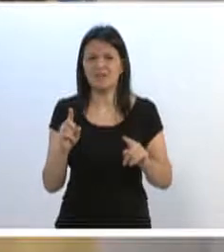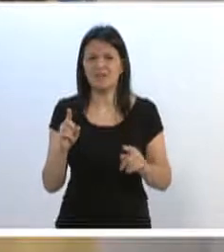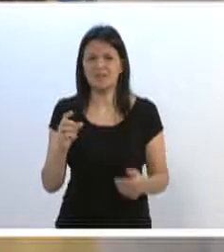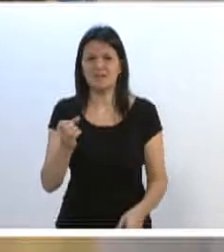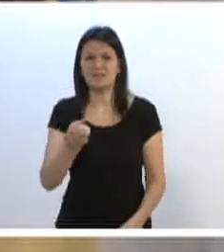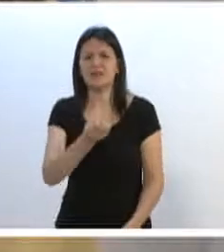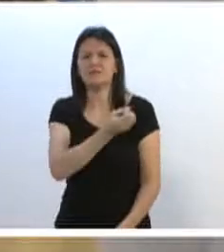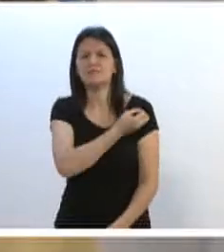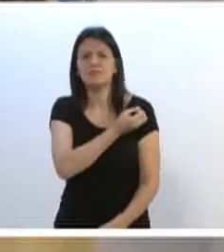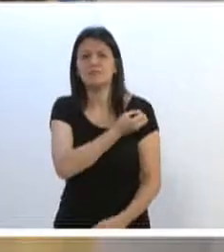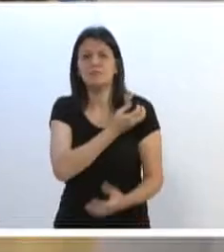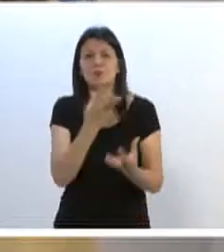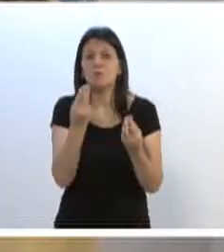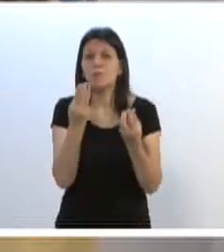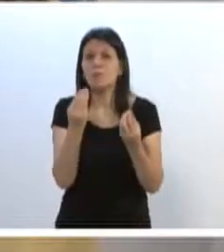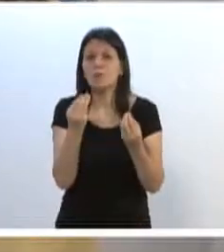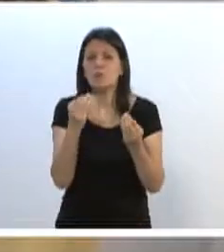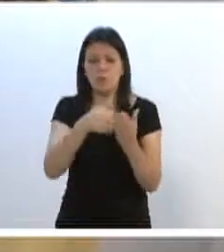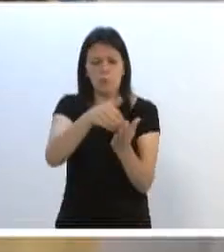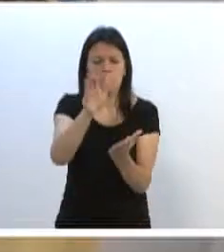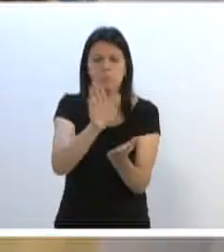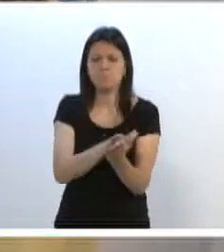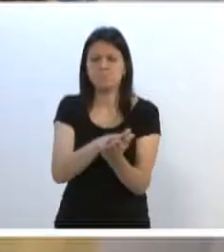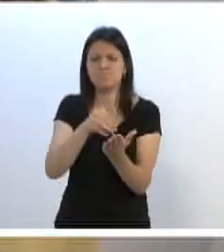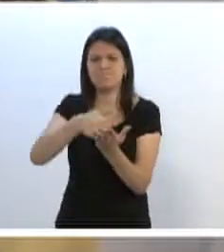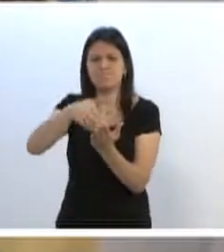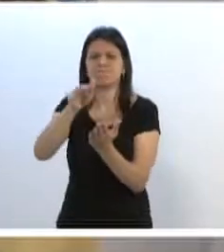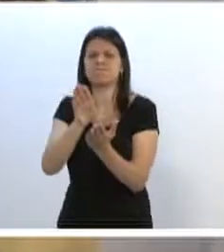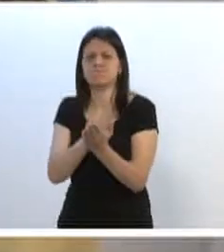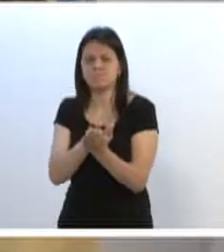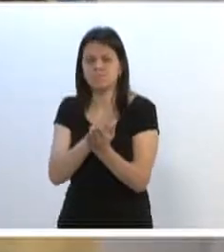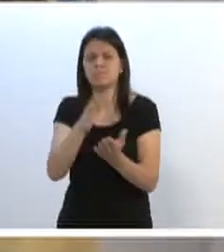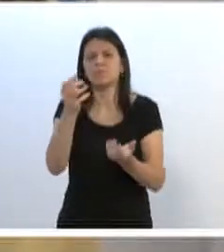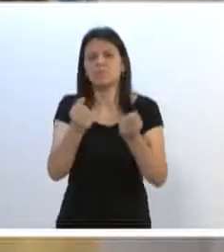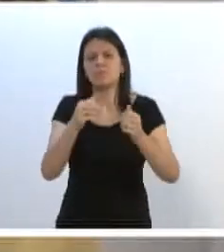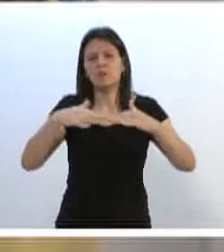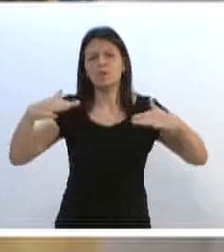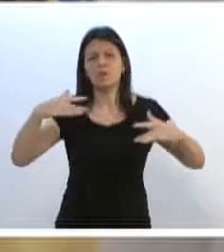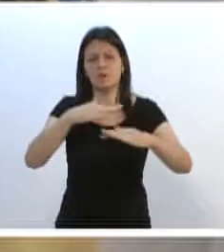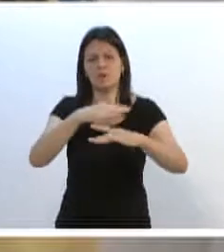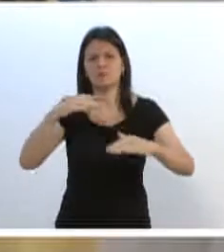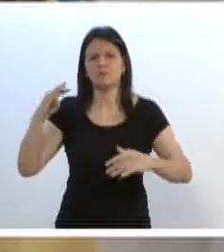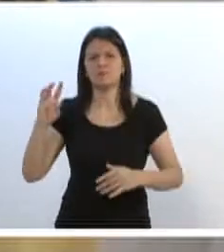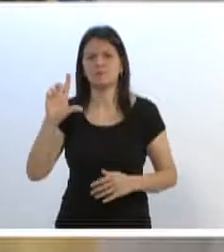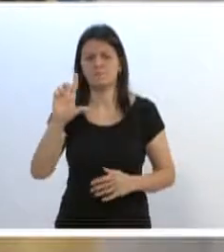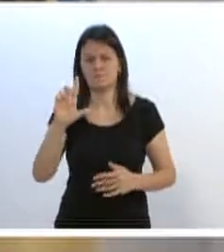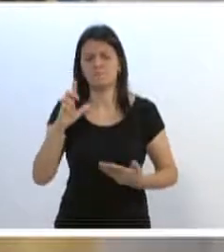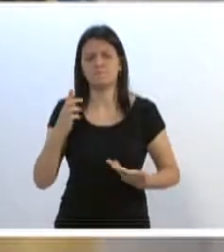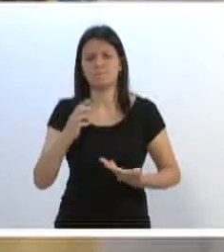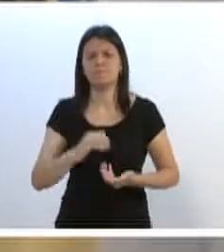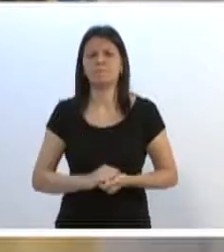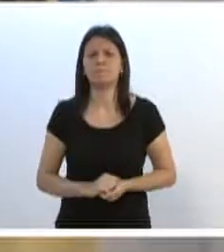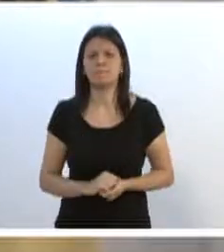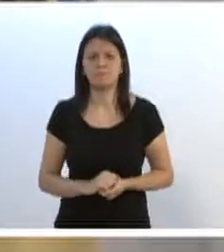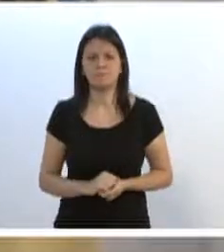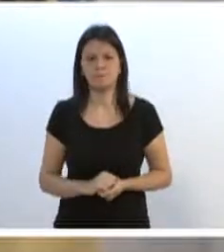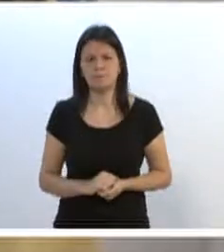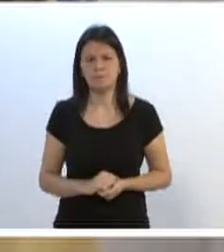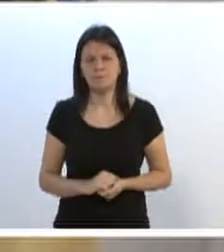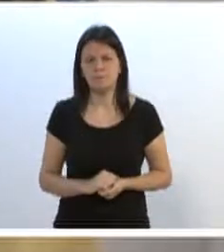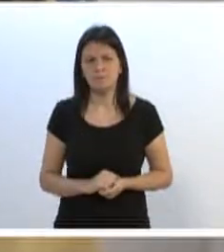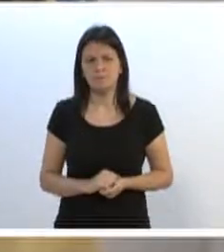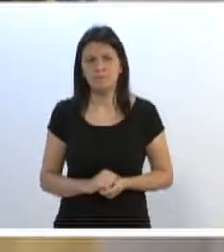alarmante de notificações no trânsito no nosso município. As pessoas que